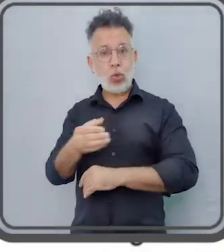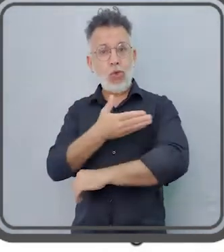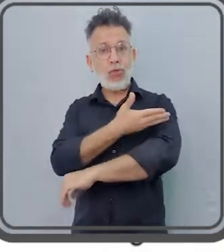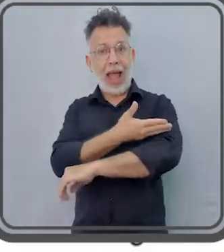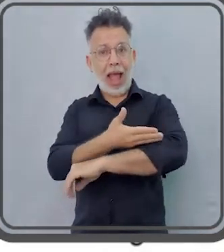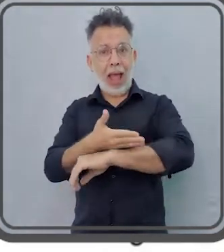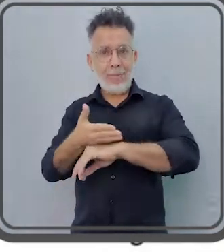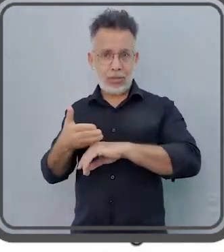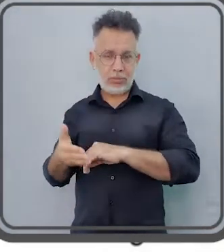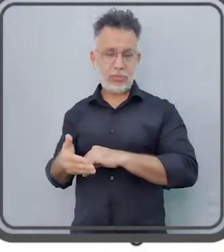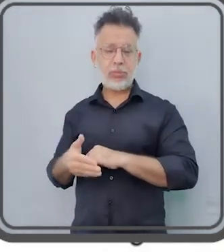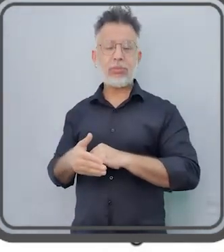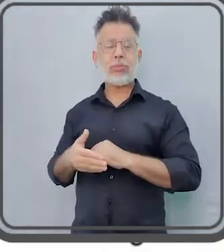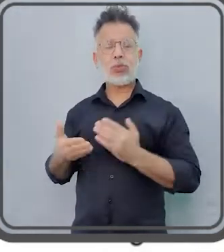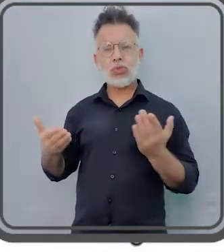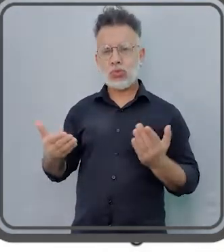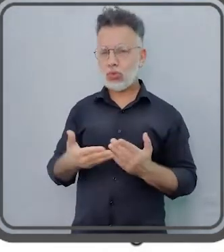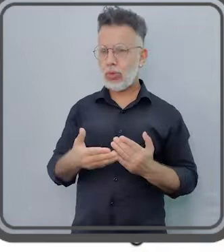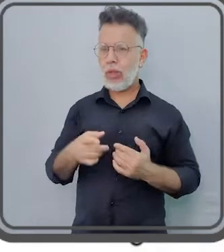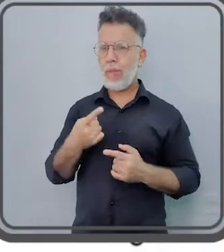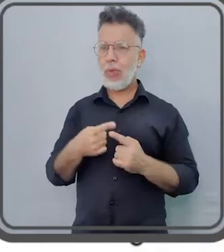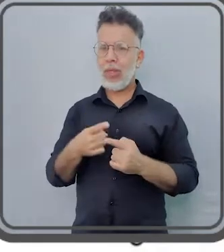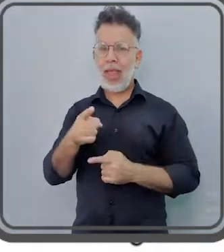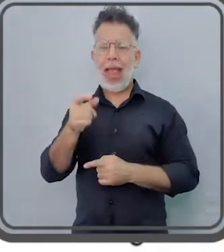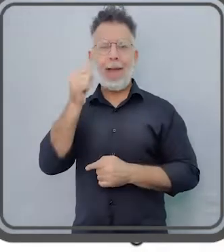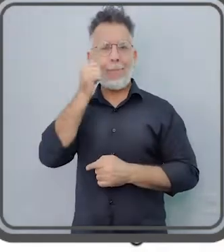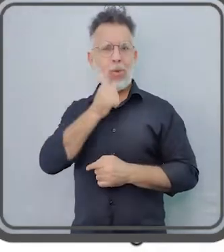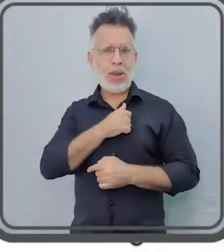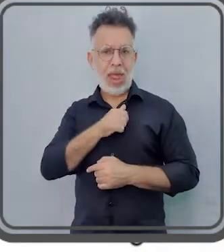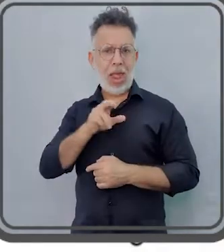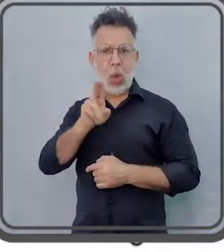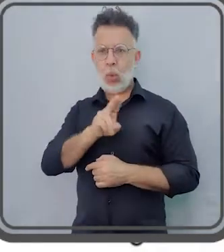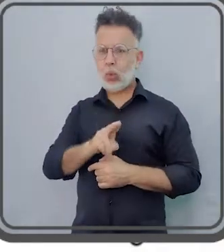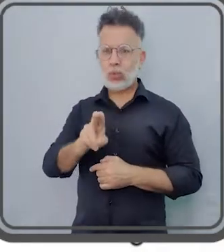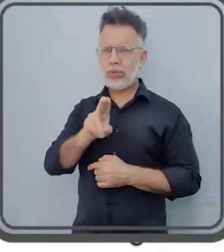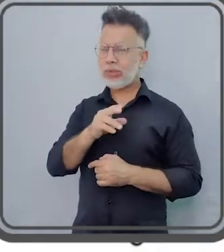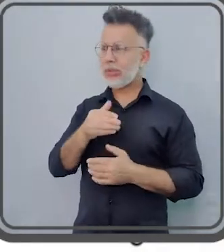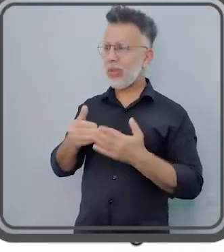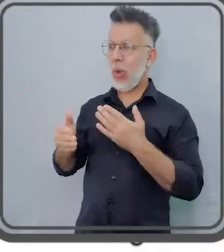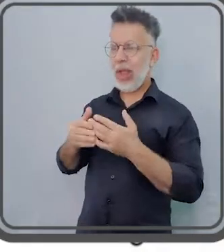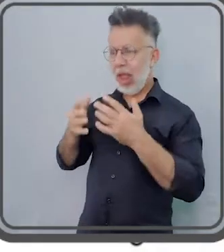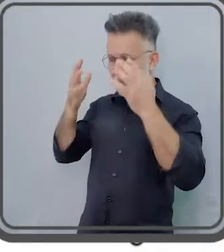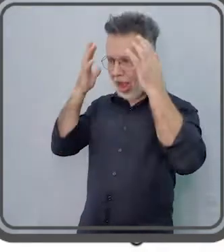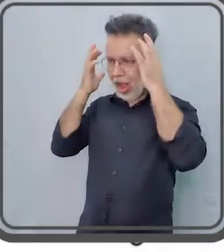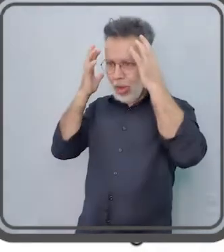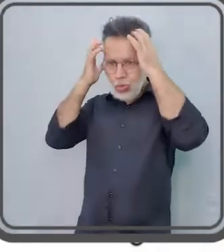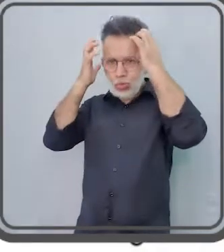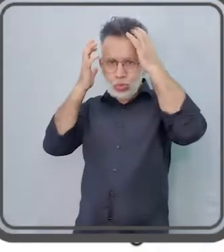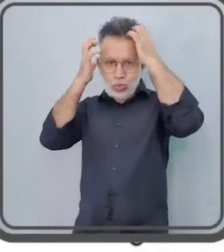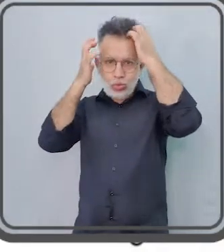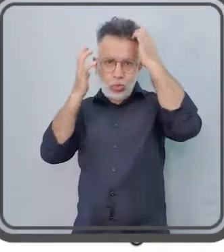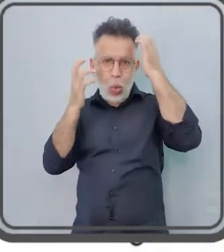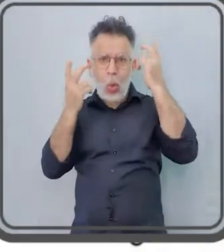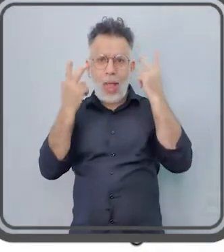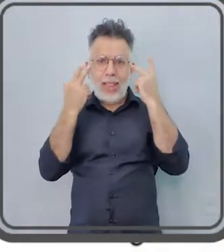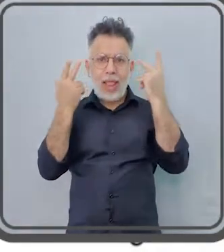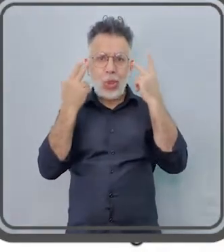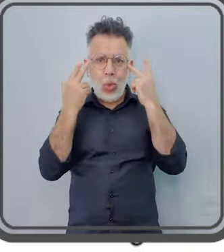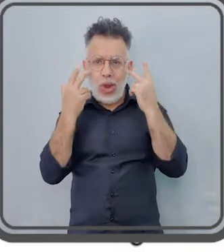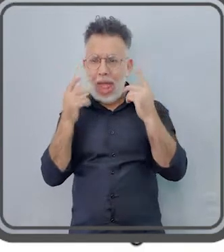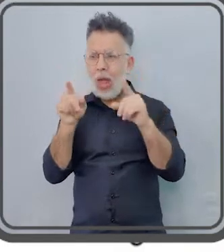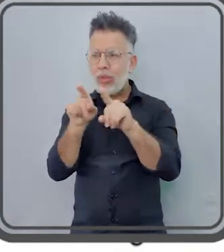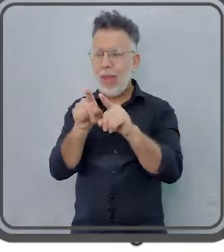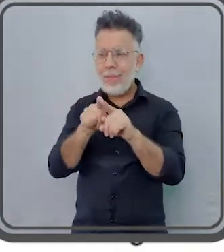hábitos contemporâneos, né, a gente usa qualquer shampoo que a gente usa hoje de gôndola, de mercado, é um produto natural, vegano. Por que